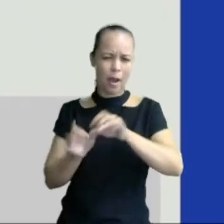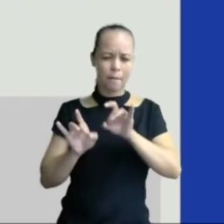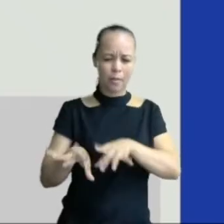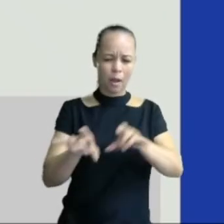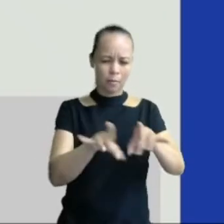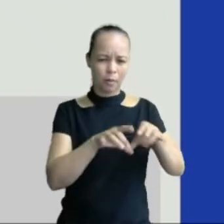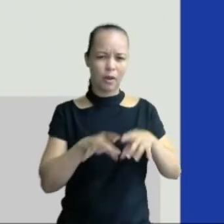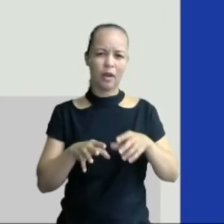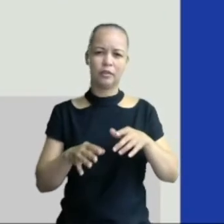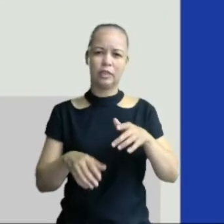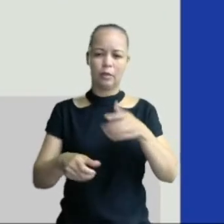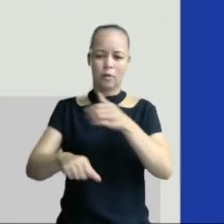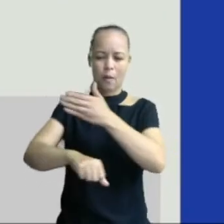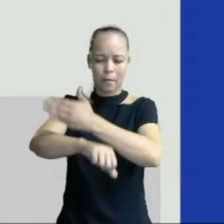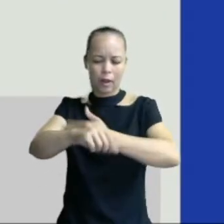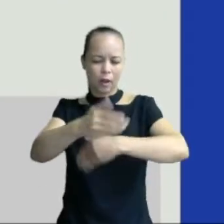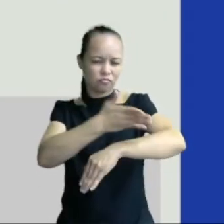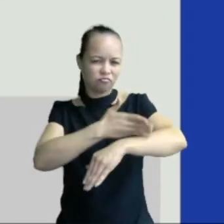e mortos.